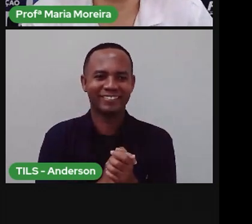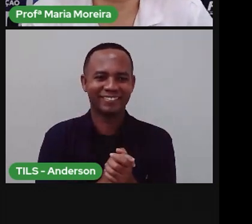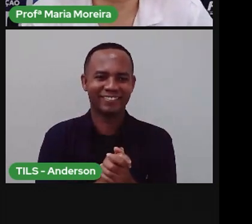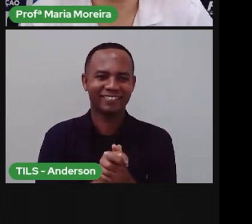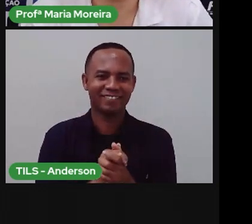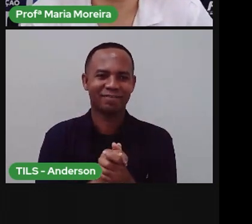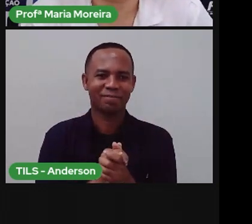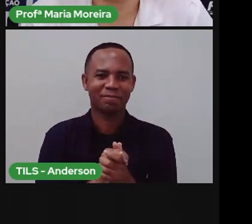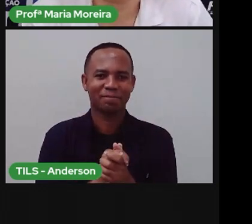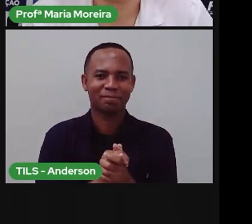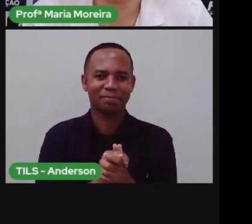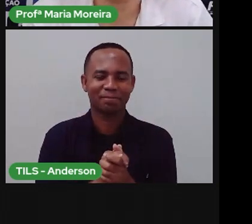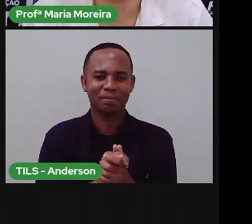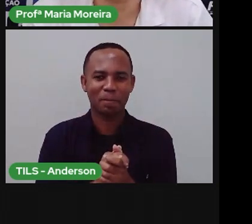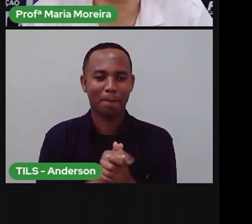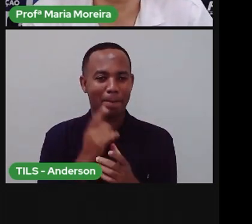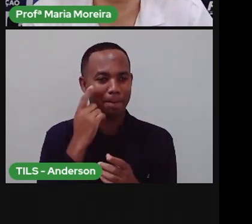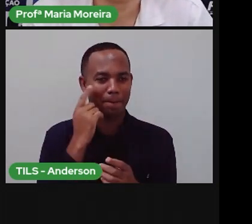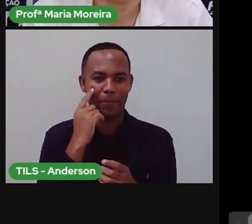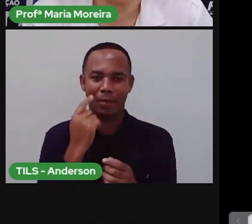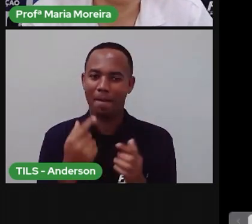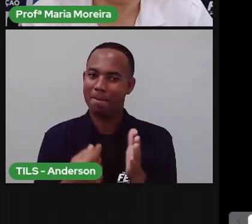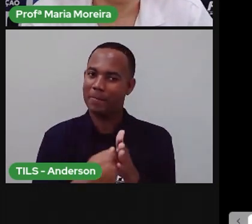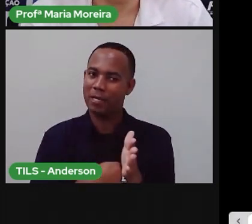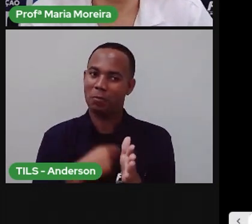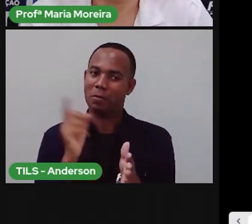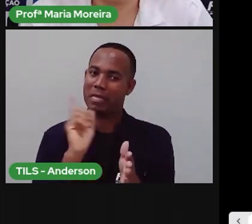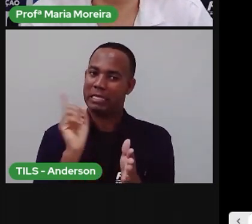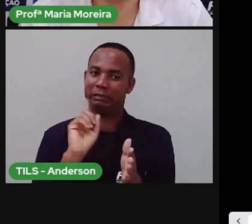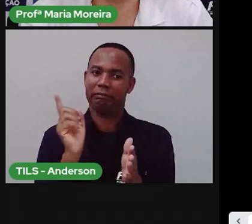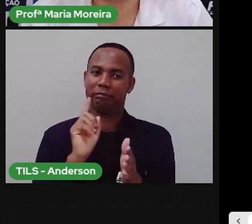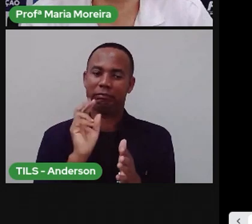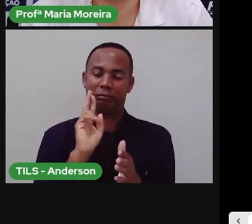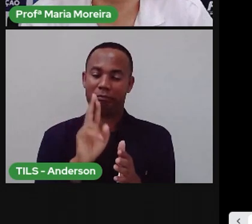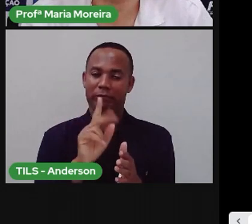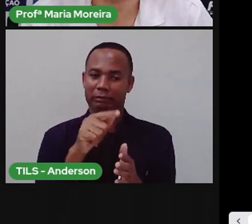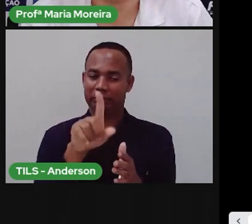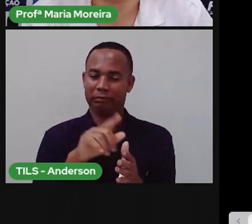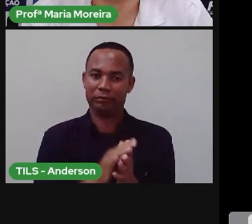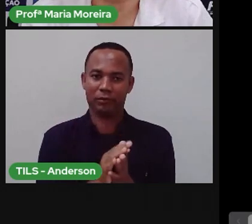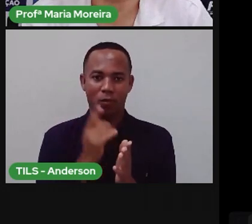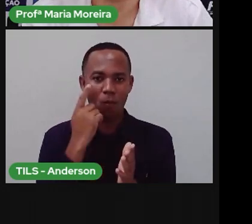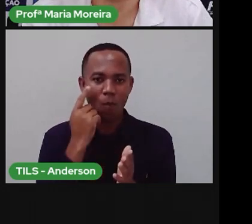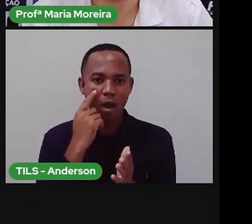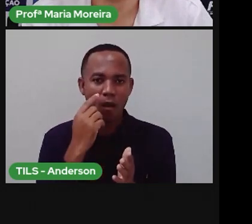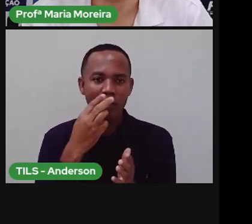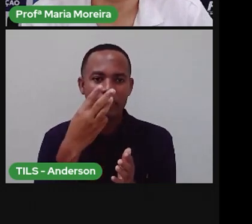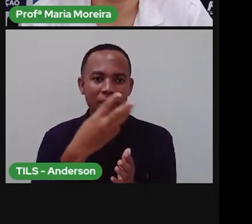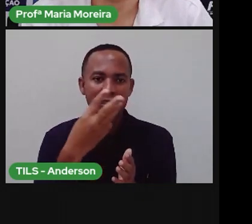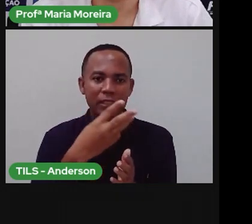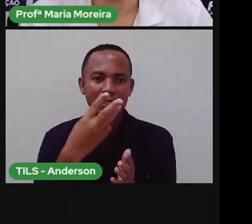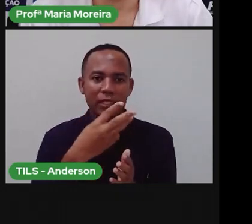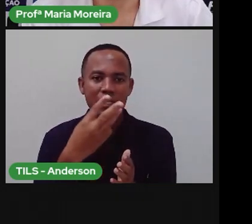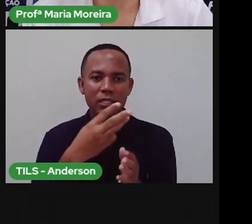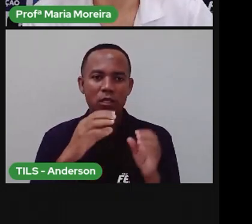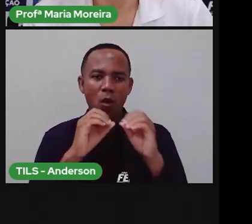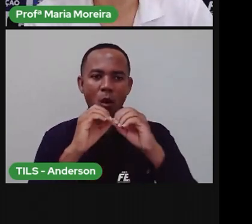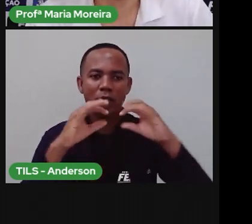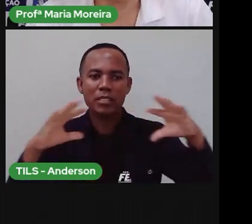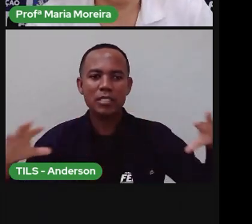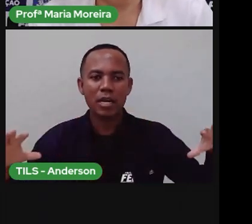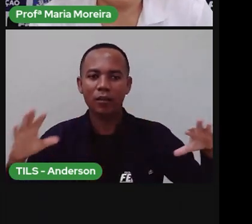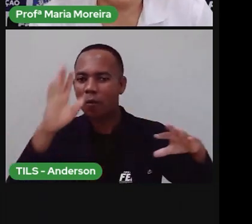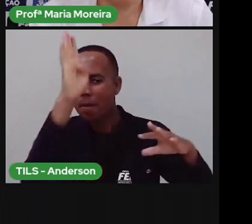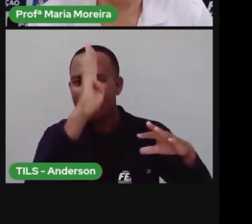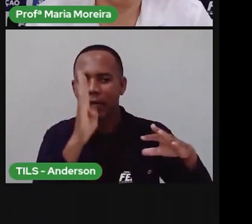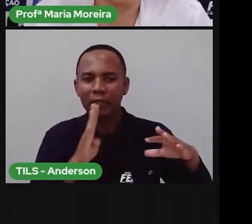ele não dá pesca, então não peçam pesca, Anderson, por favor, tá? Então, qual desses três oceanos aí que banham o Brasil, né? Bom, vamos